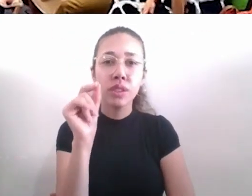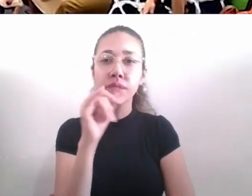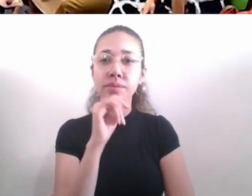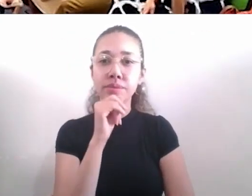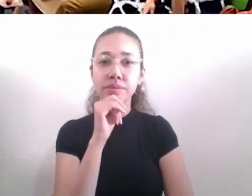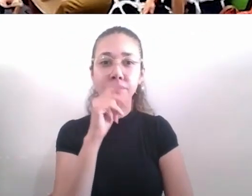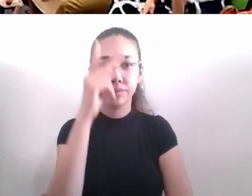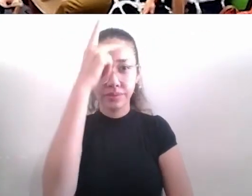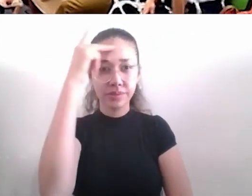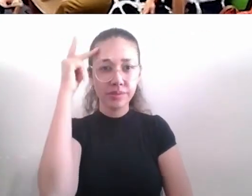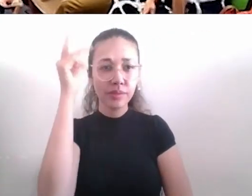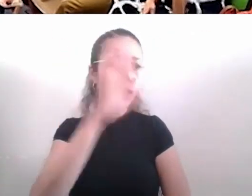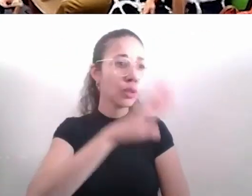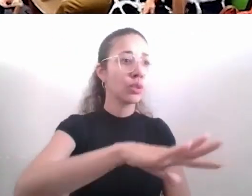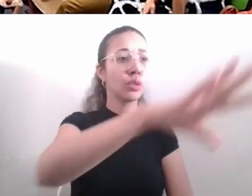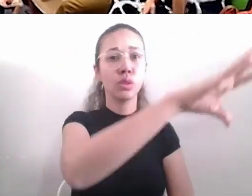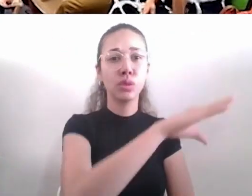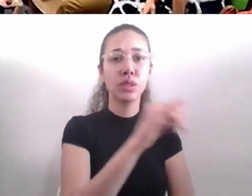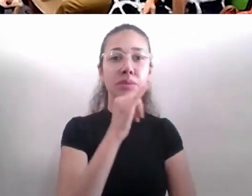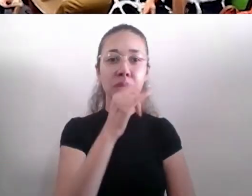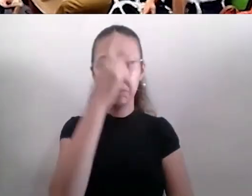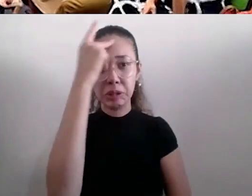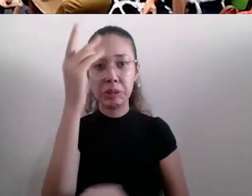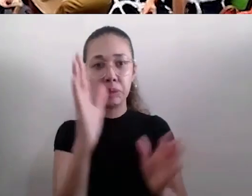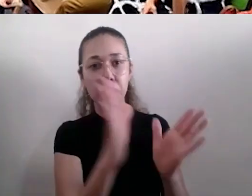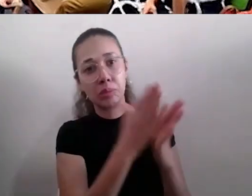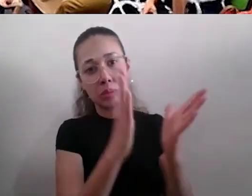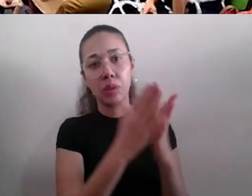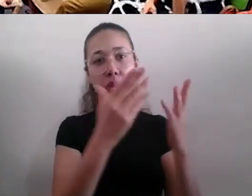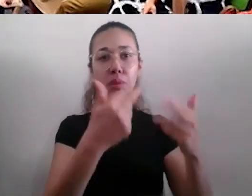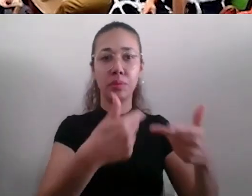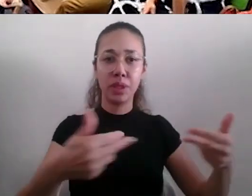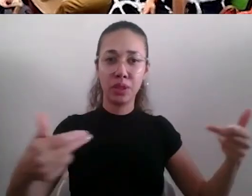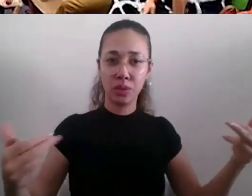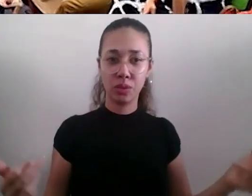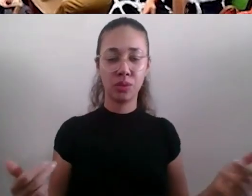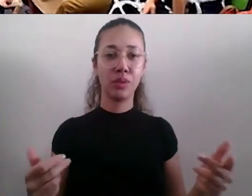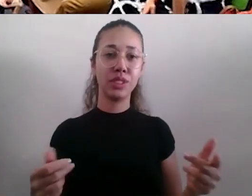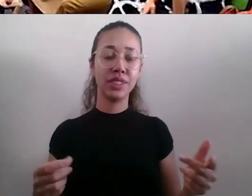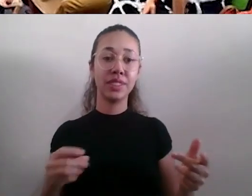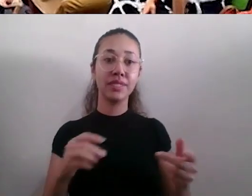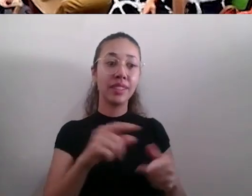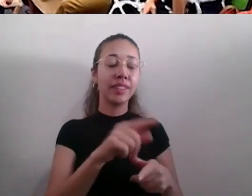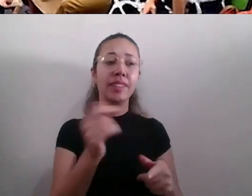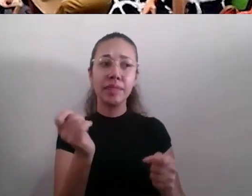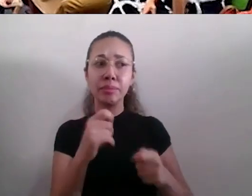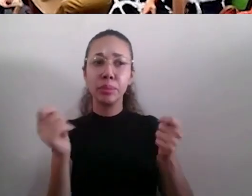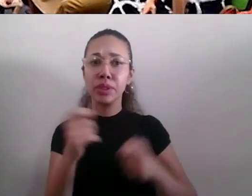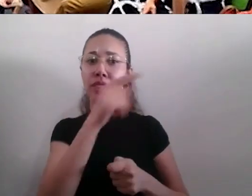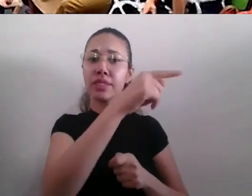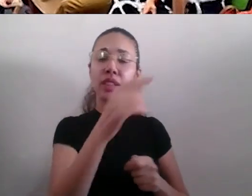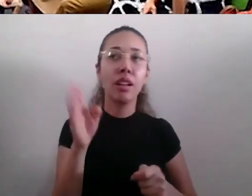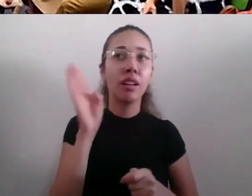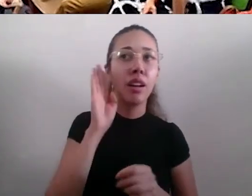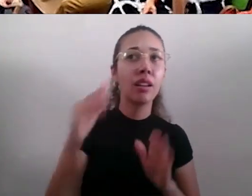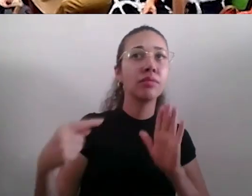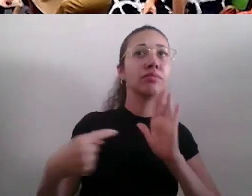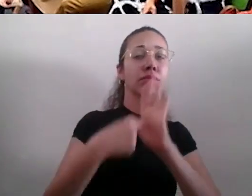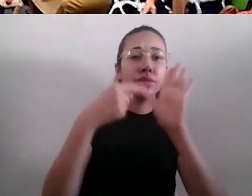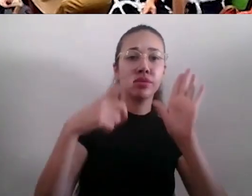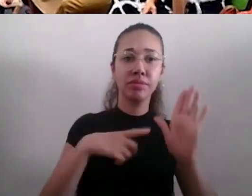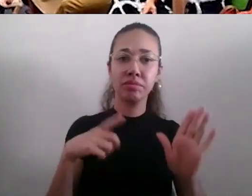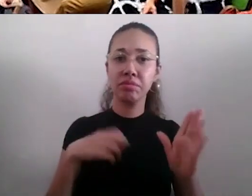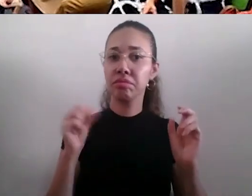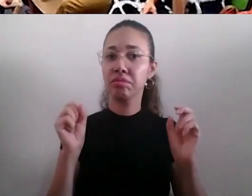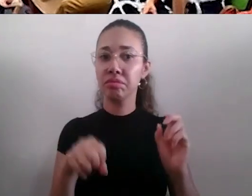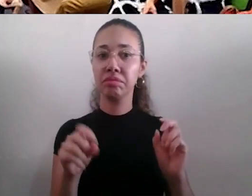menos favorecidas. Porque a gente trata de muita gente desfavorecida, a gente fala das caixas pretas,